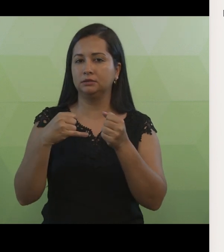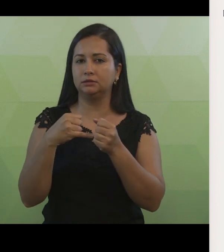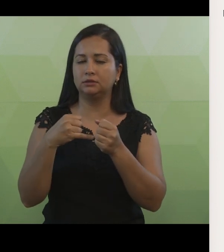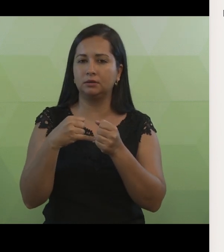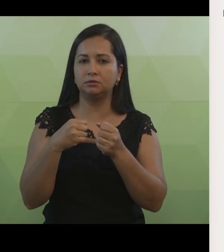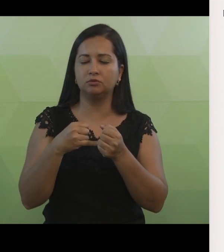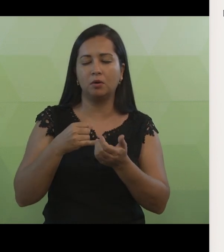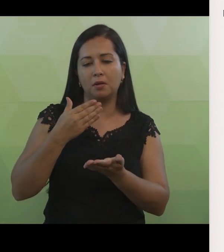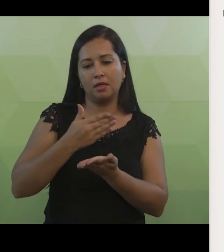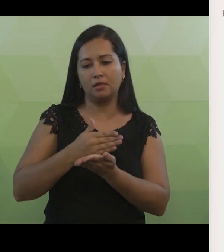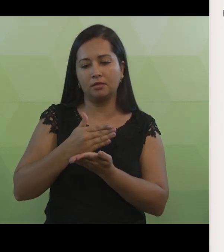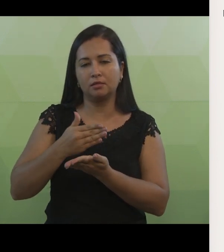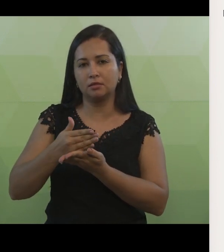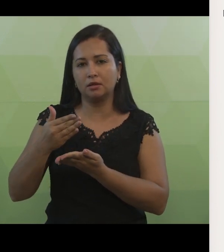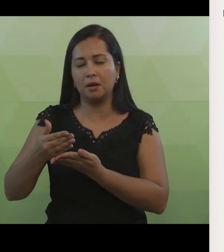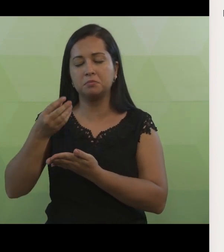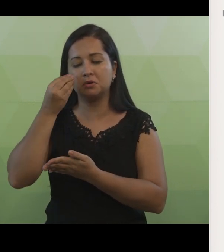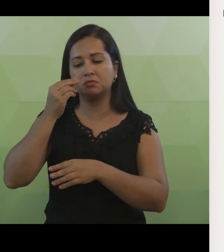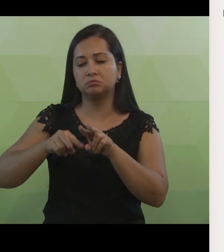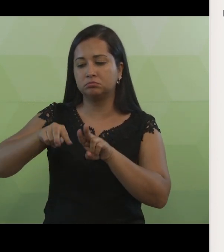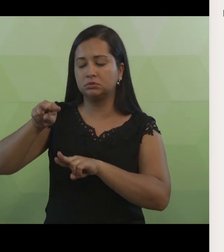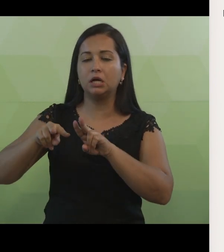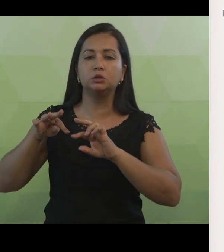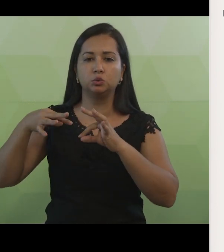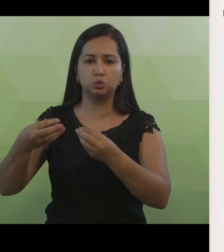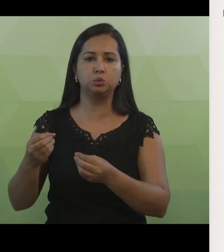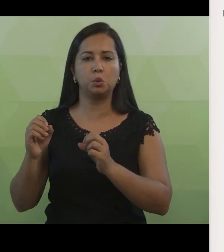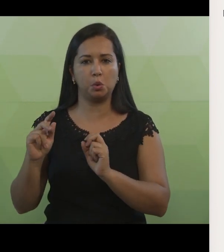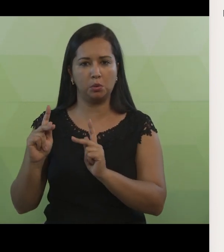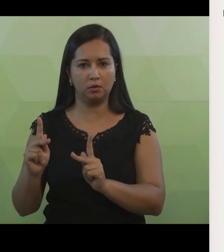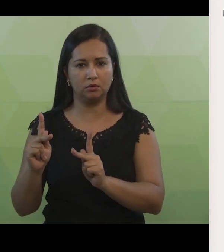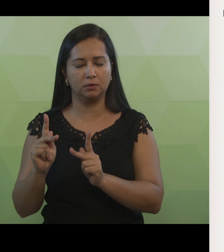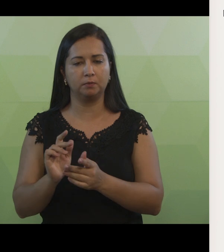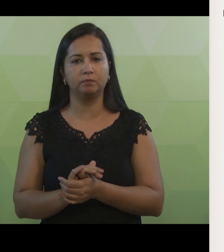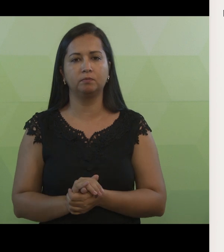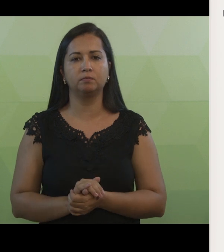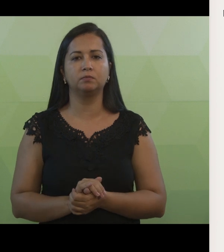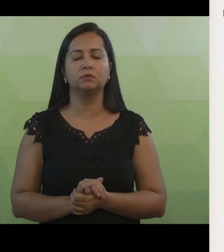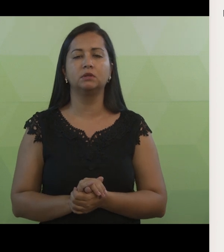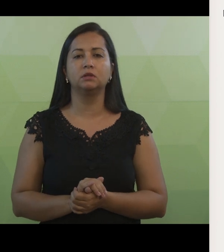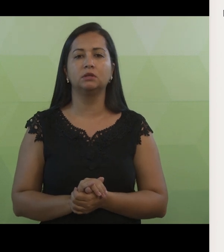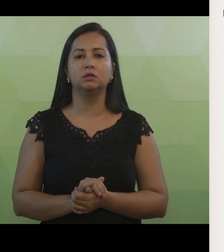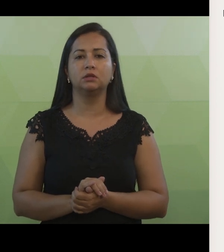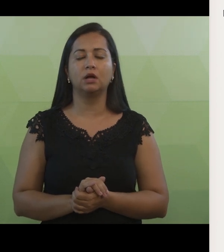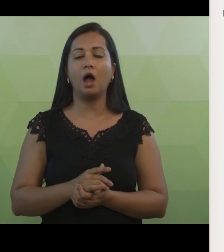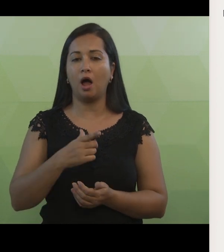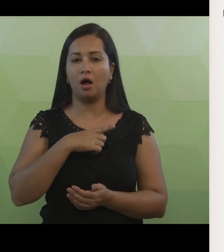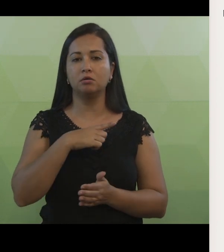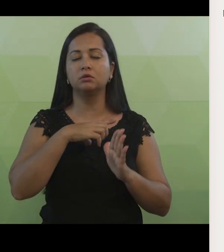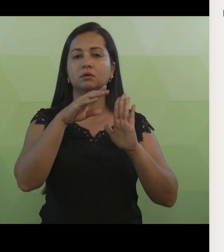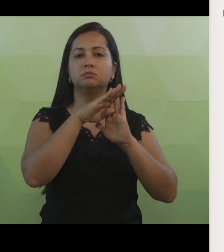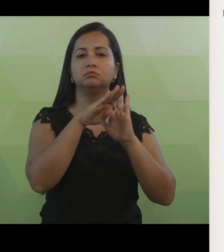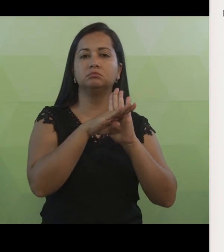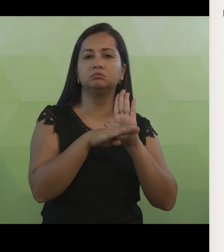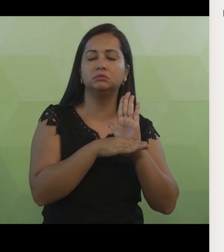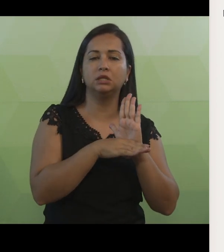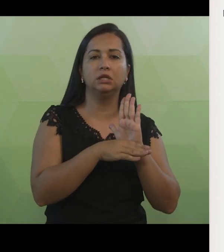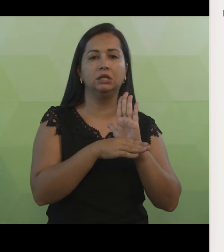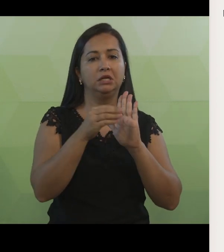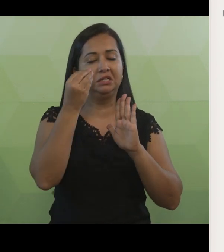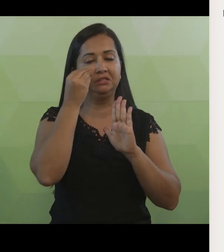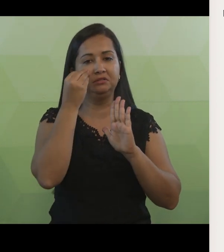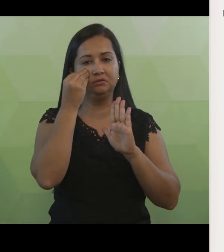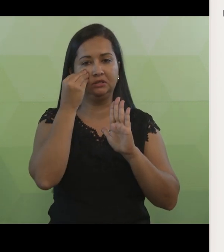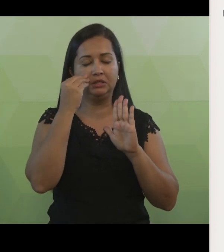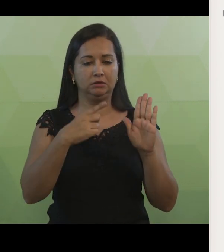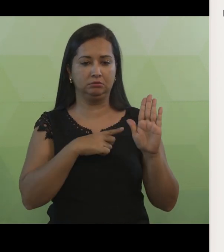as etapas a serem realizadas para a execução de auditoria. Então, basicamente, seriam os padrões, reconhecer as formas de auditoria existentes e